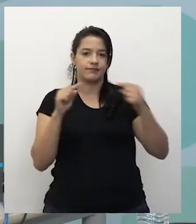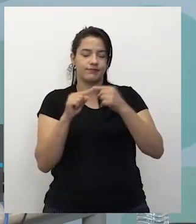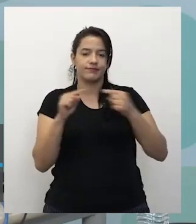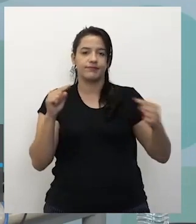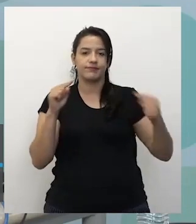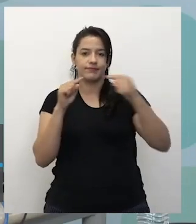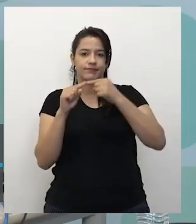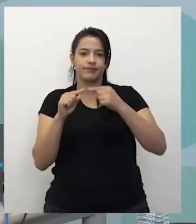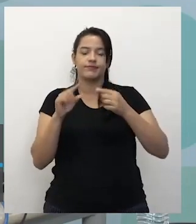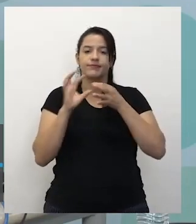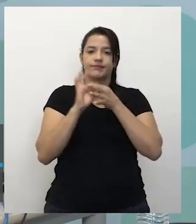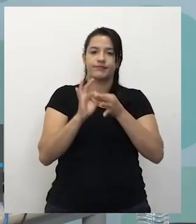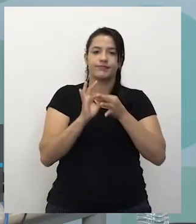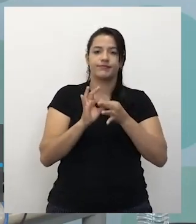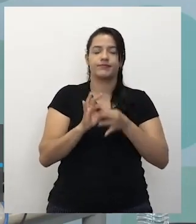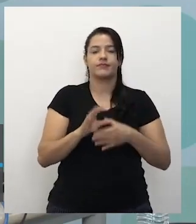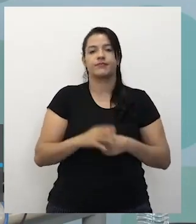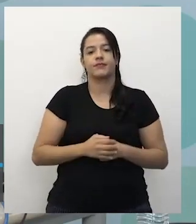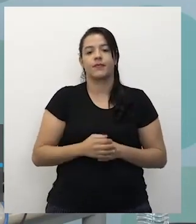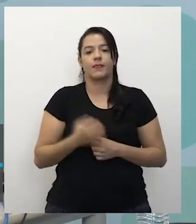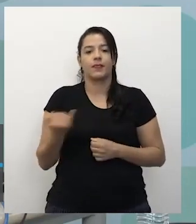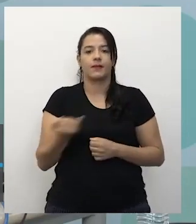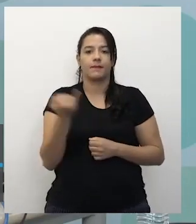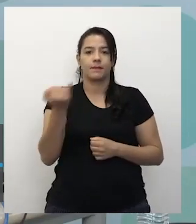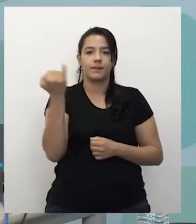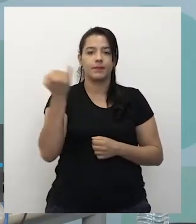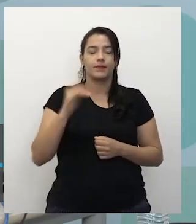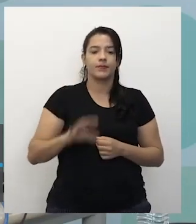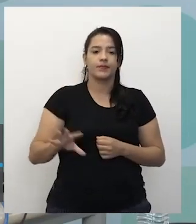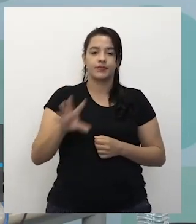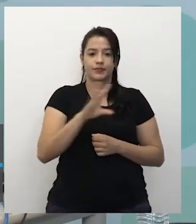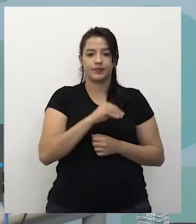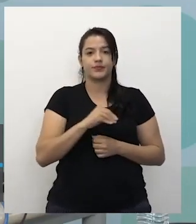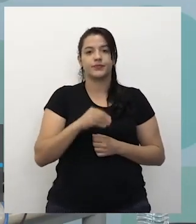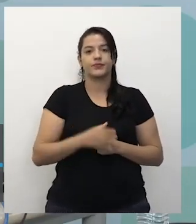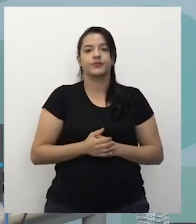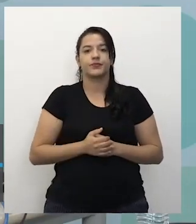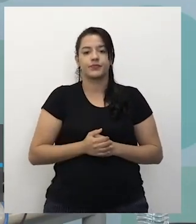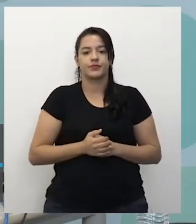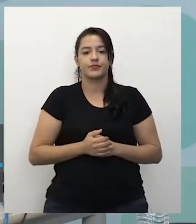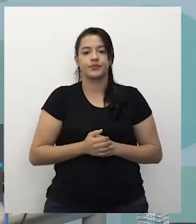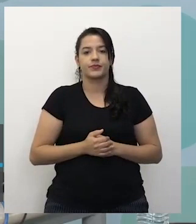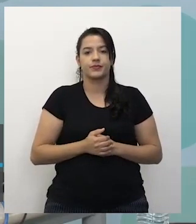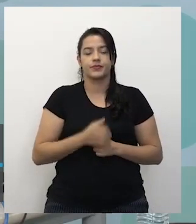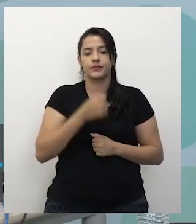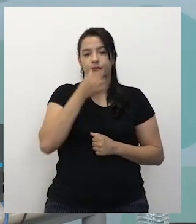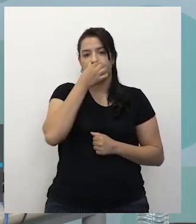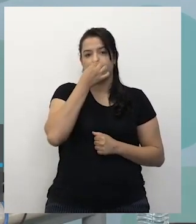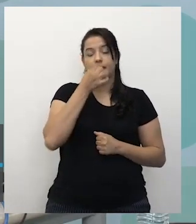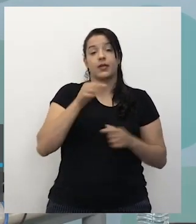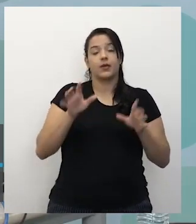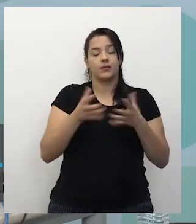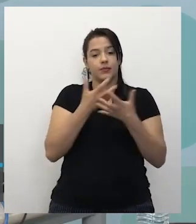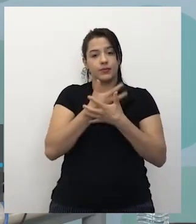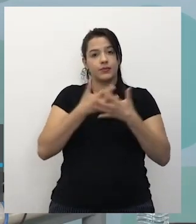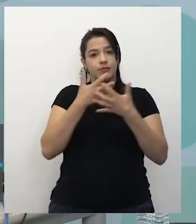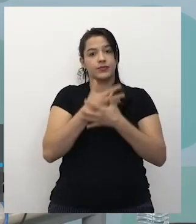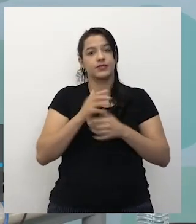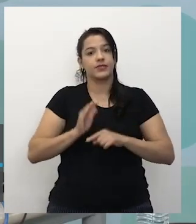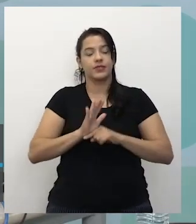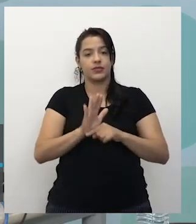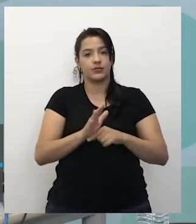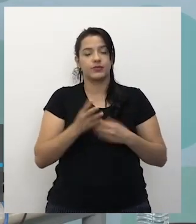Eles falam e linkam, né? Colocam todas as ligações dos sons lá. E é muito importante a gente ouvir música. A música ajuda muito.